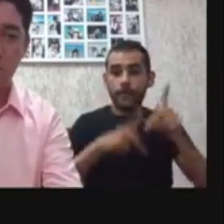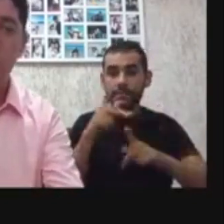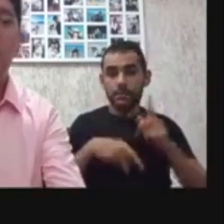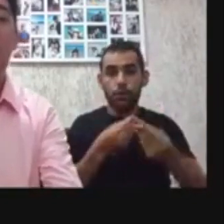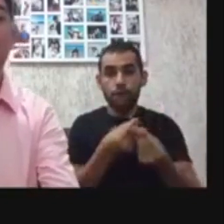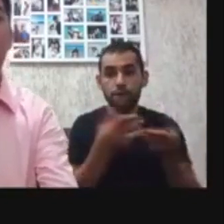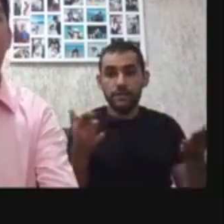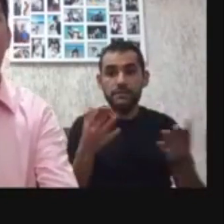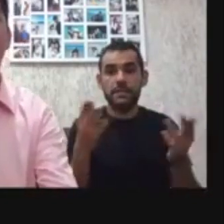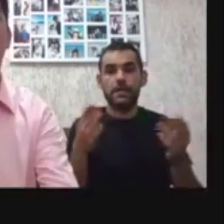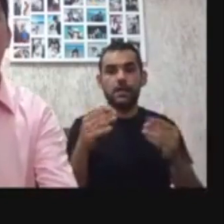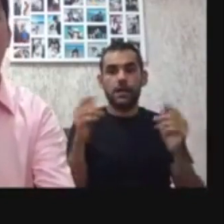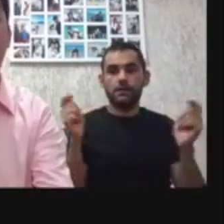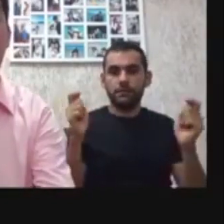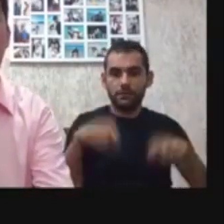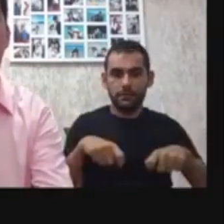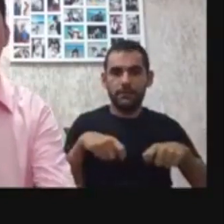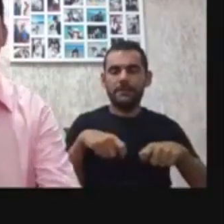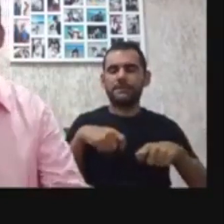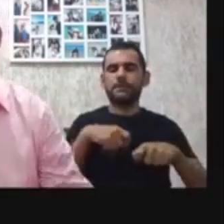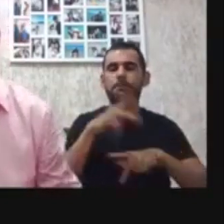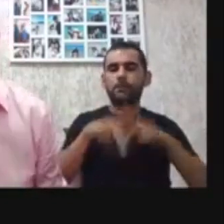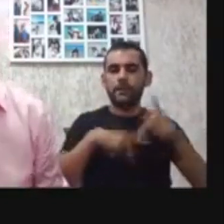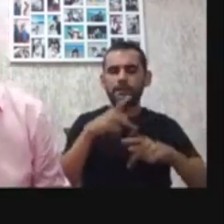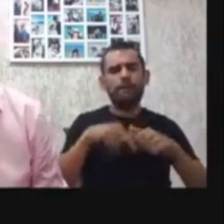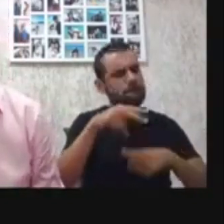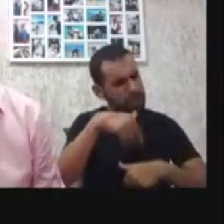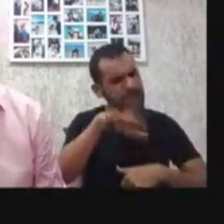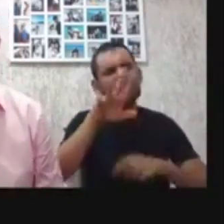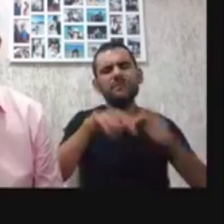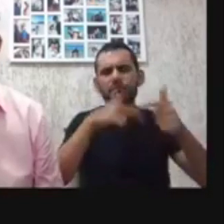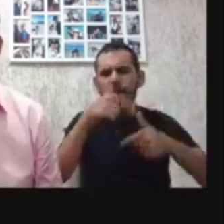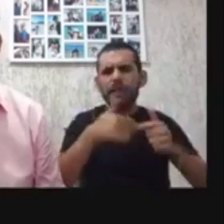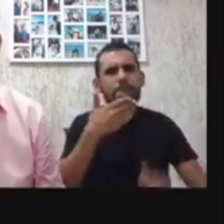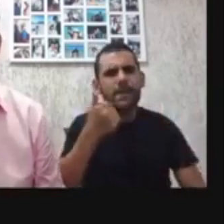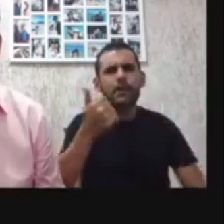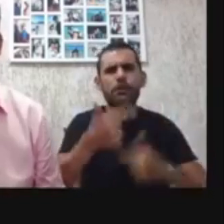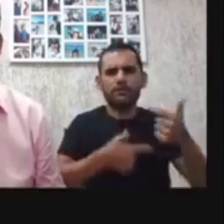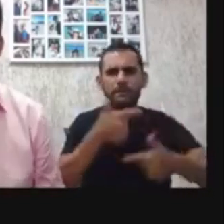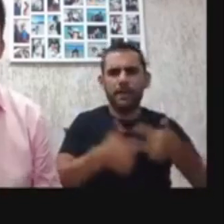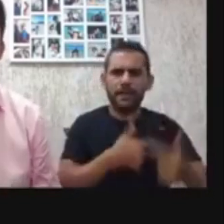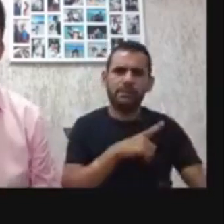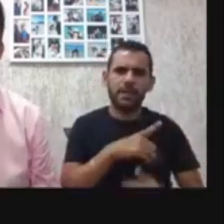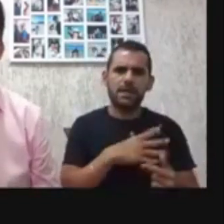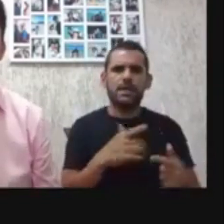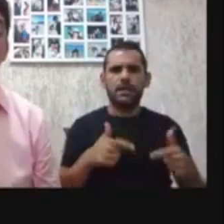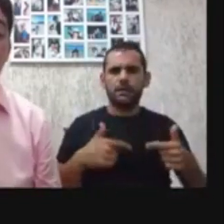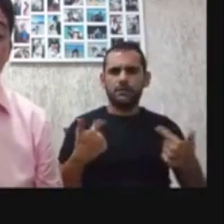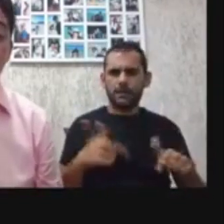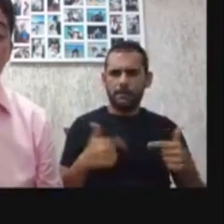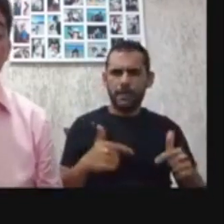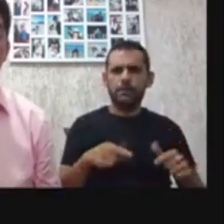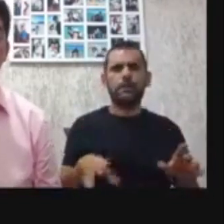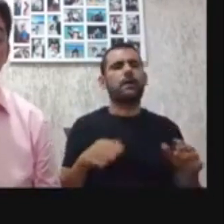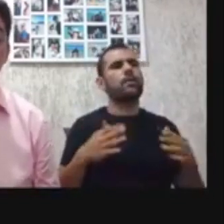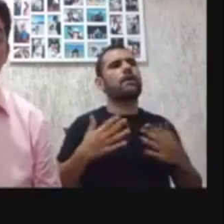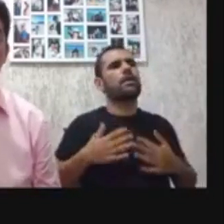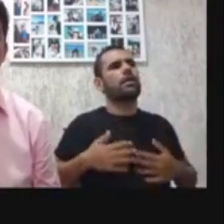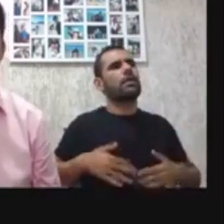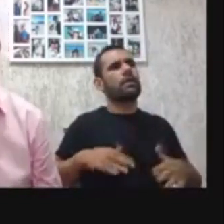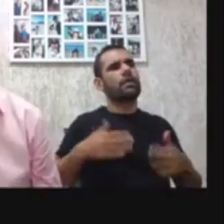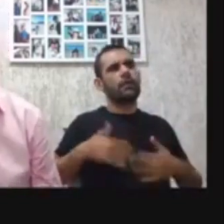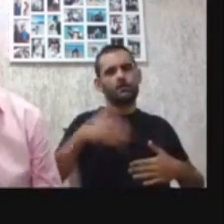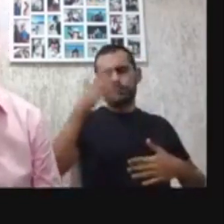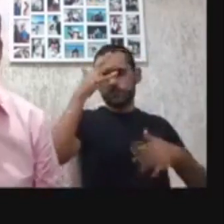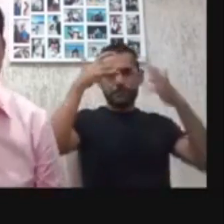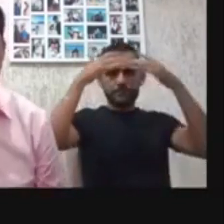à população. Quer trabalhar, meu amigo, vai trabalhar. É muito melhor trabalhar e ter emprego do que esse povo ficar ocioso, mente